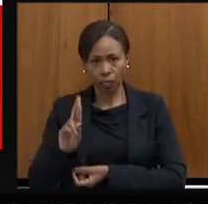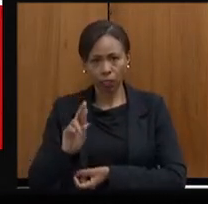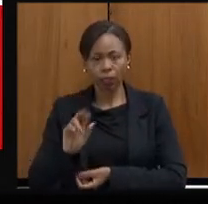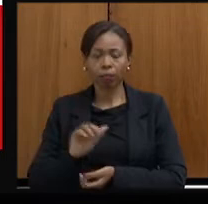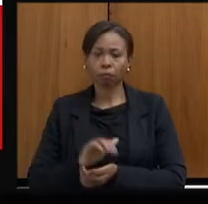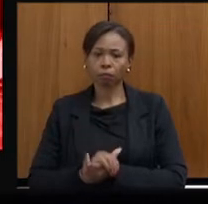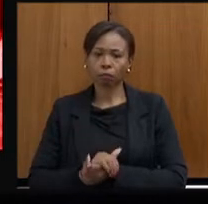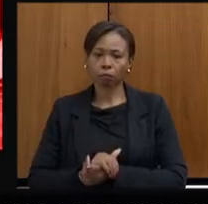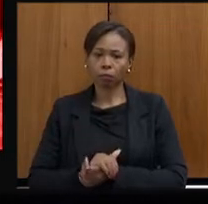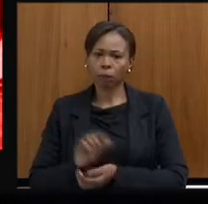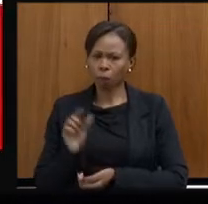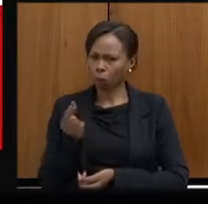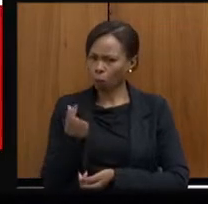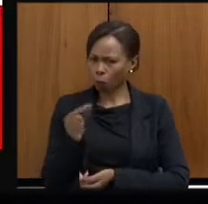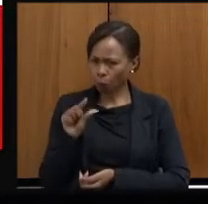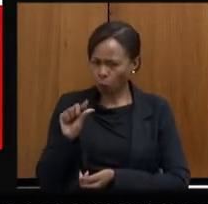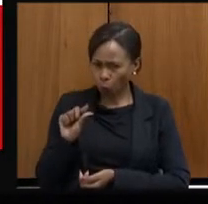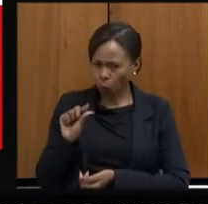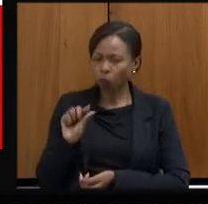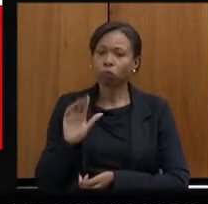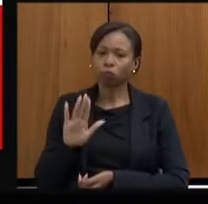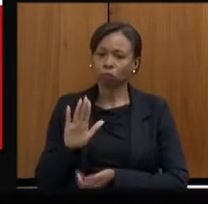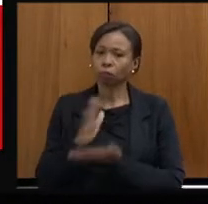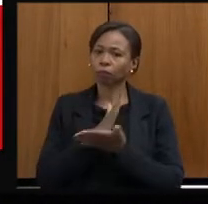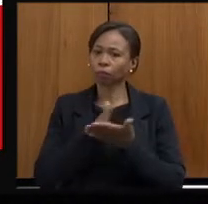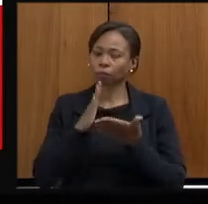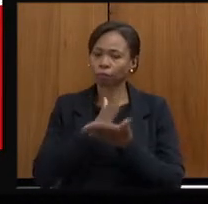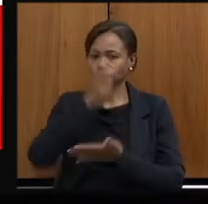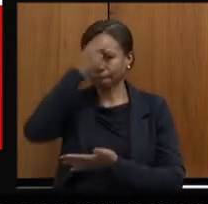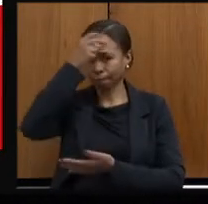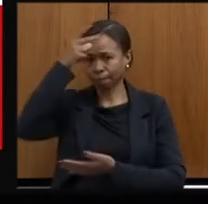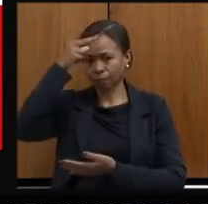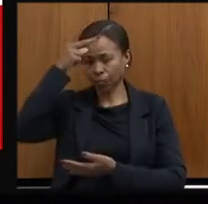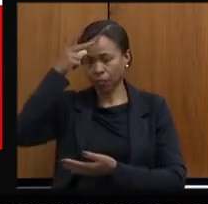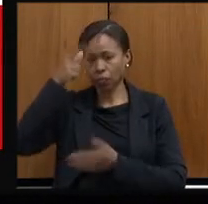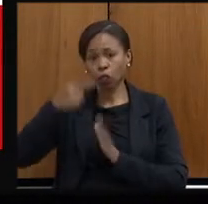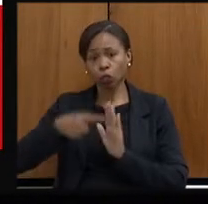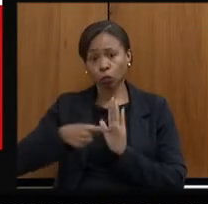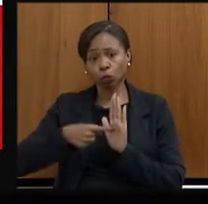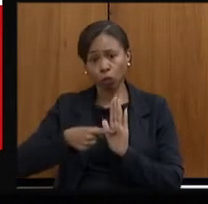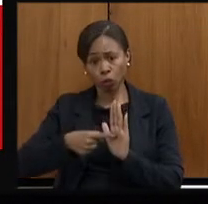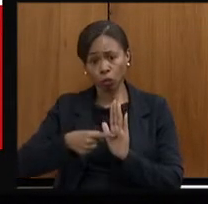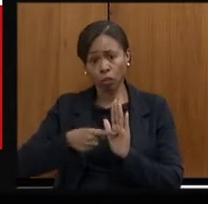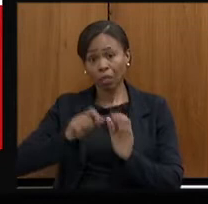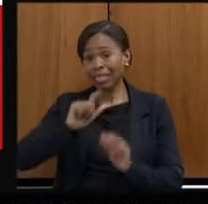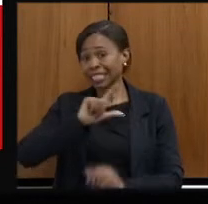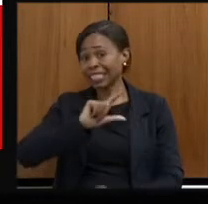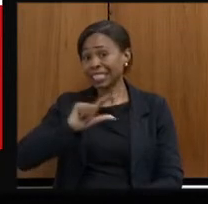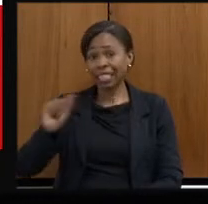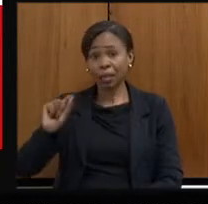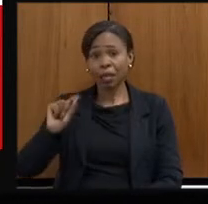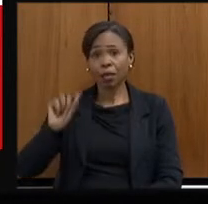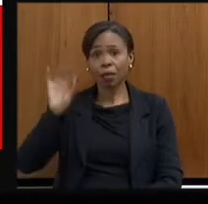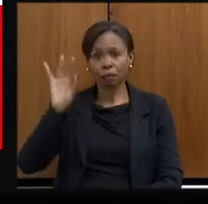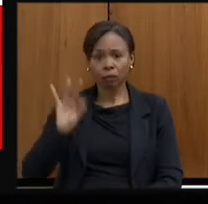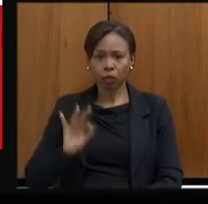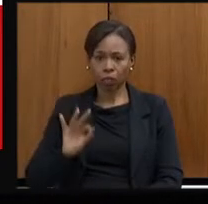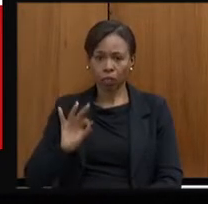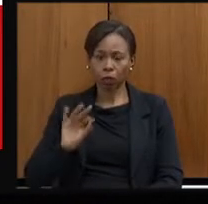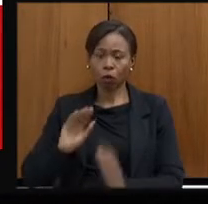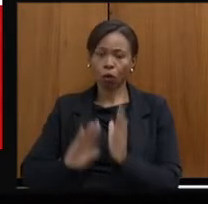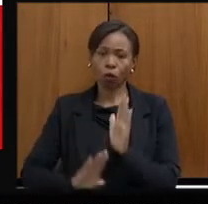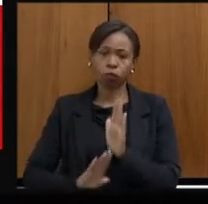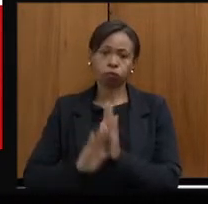parecer pouco, mas tem municípios que representam 100% de aumento do valor recebido